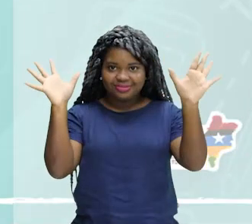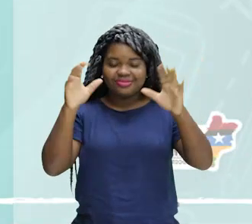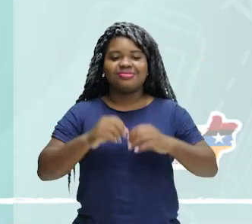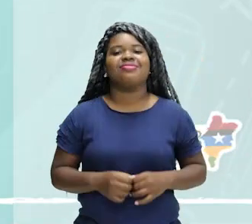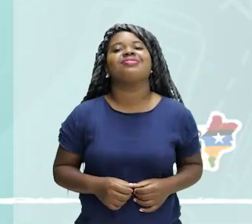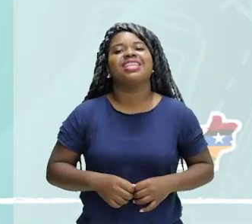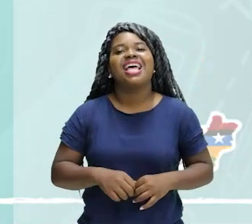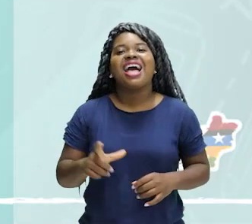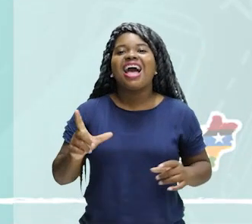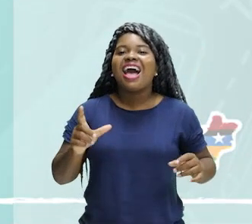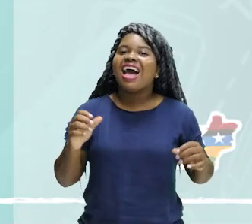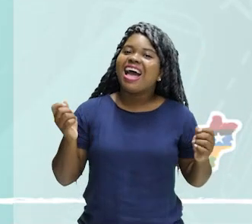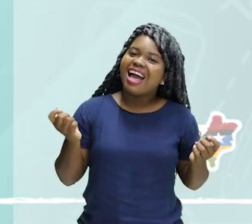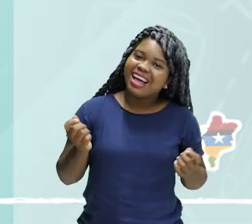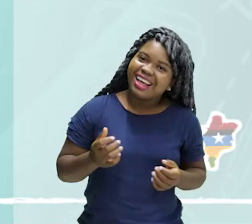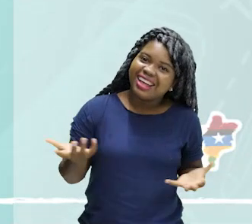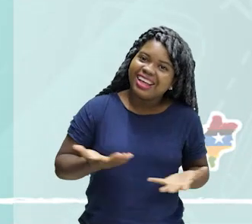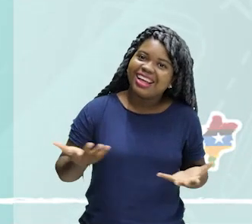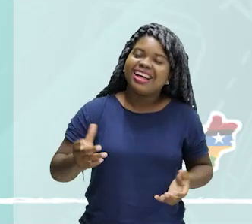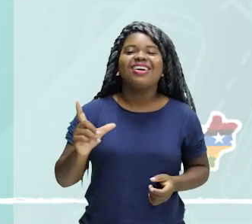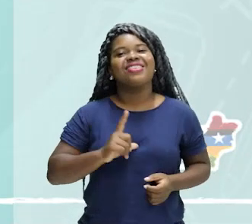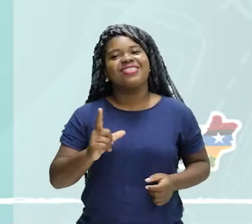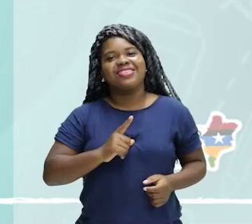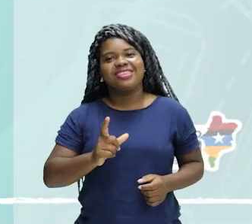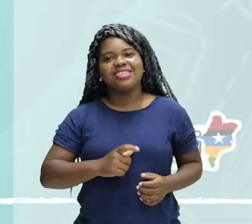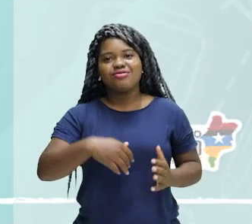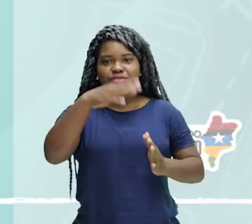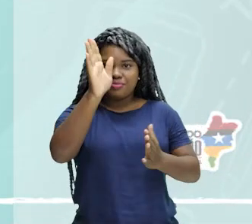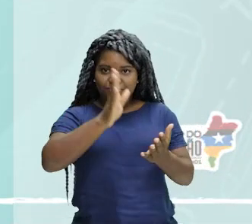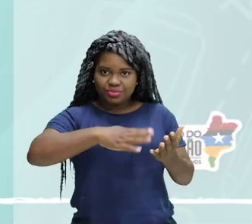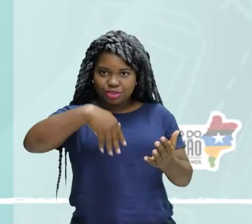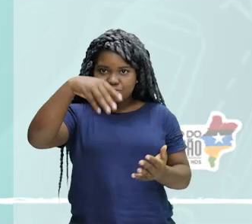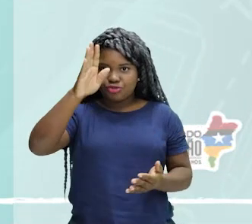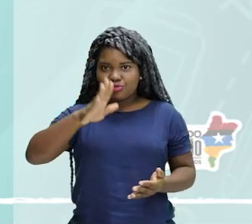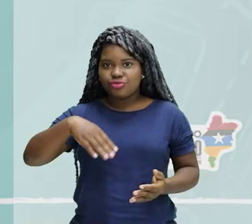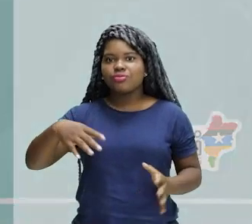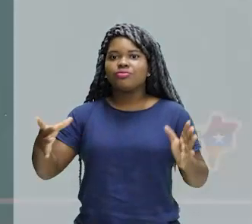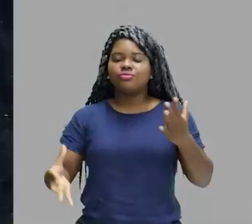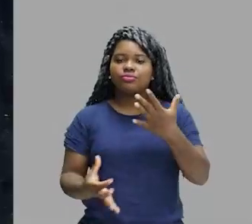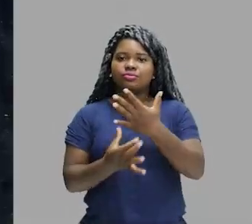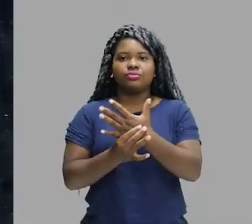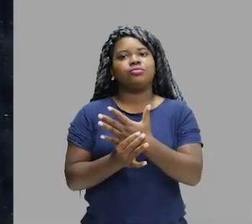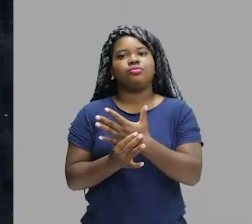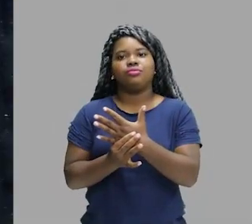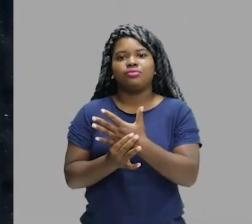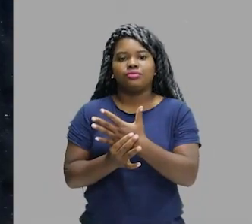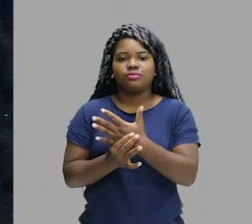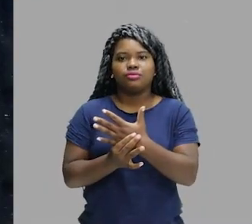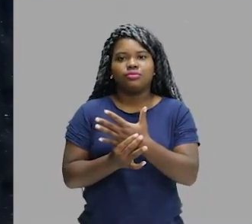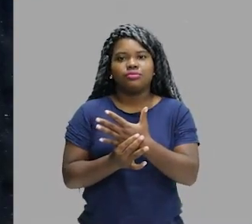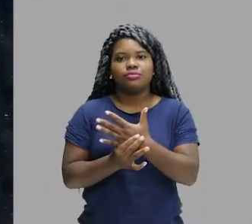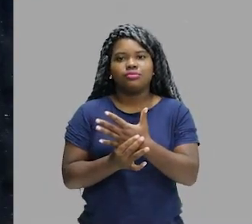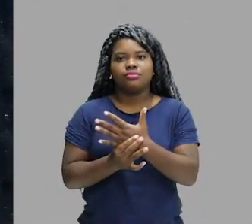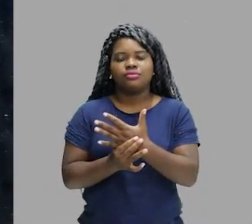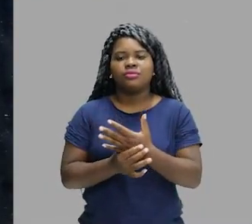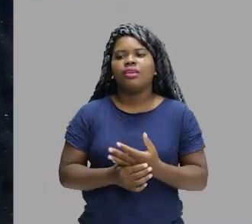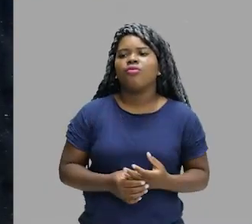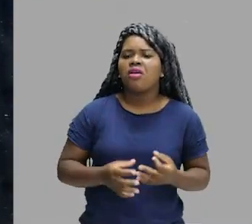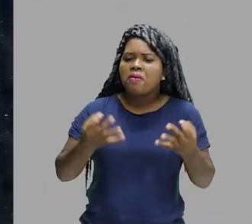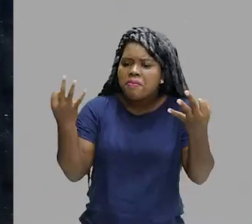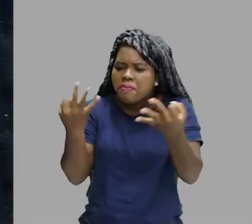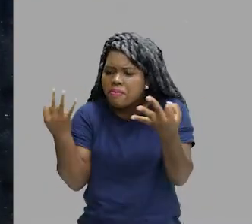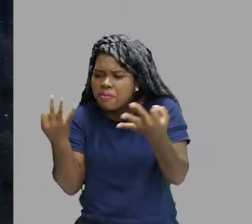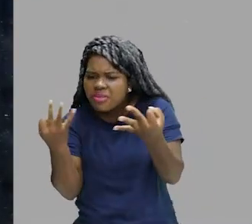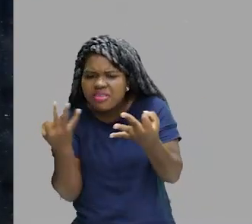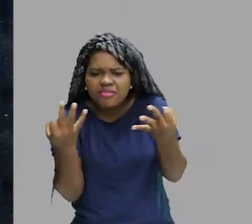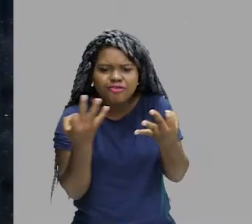do realismo. A gargalhada aqui está grande. Retorno à antiguidade clássica, na técnica, só isso. Vamos fazer de maneira perfeita. Eu tenho uma